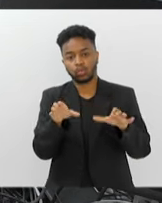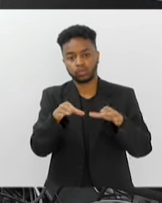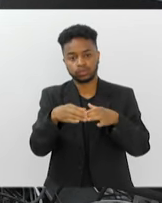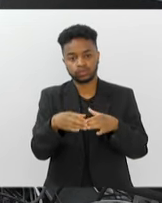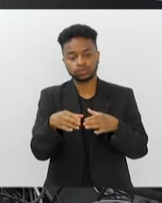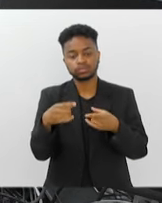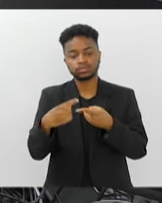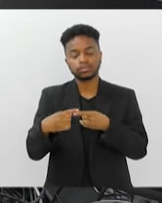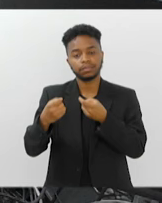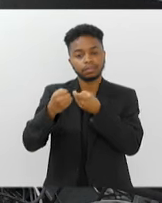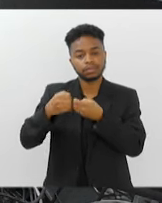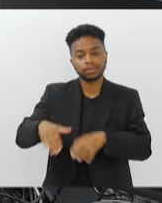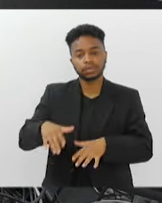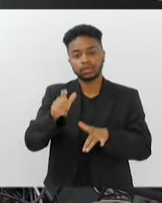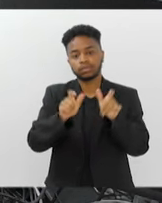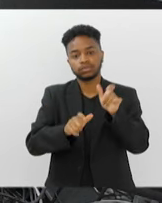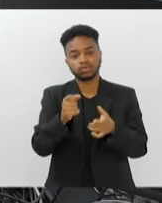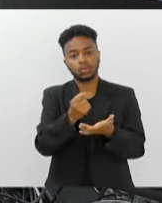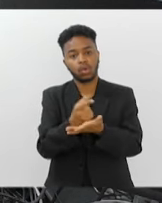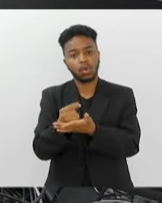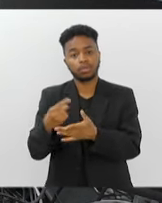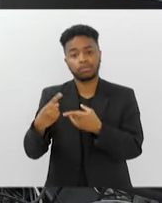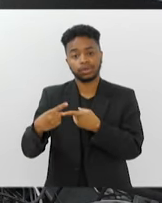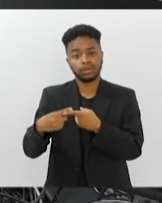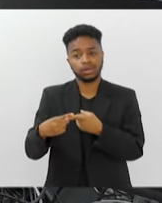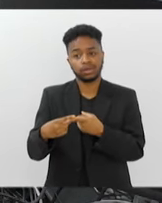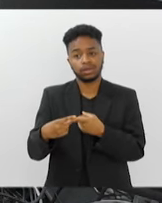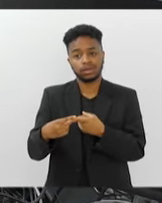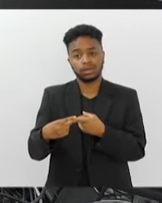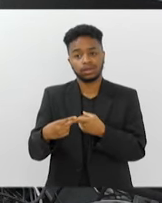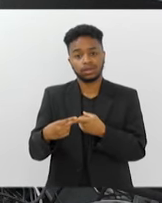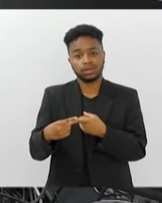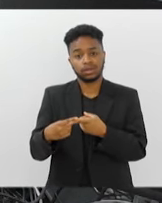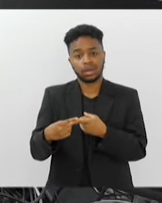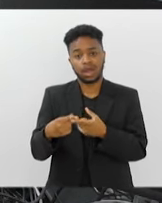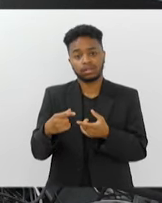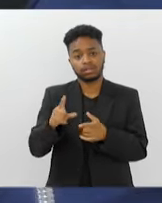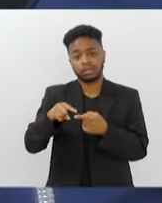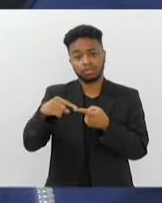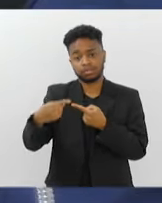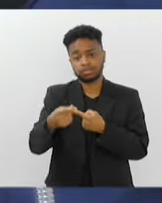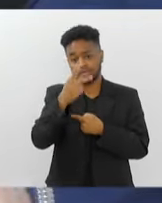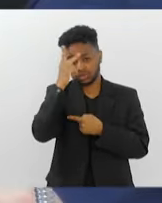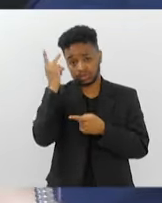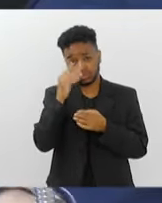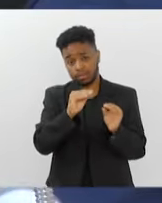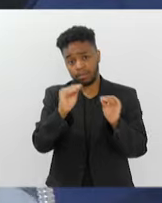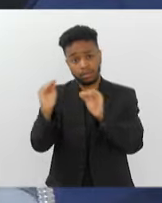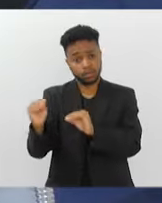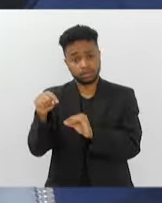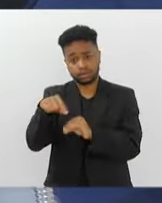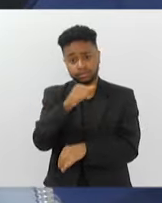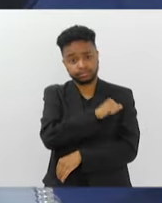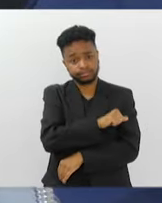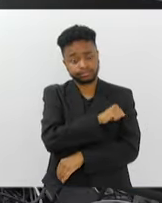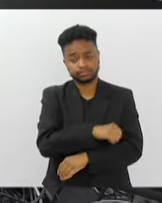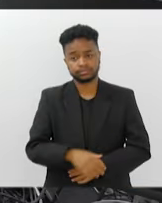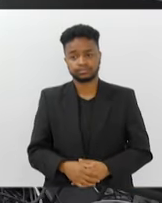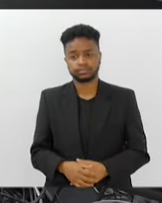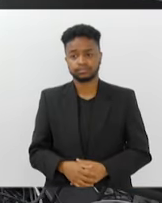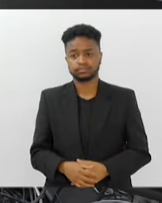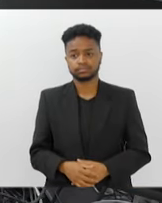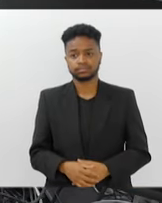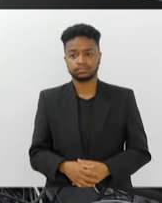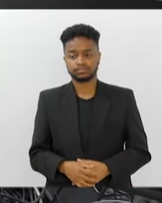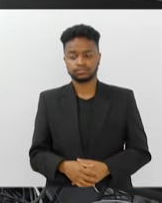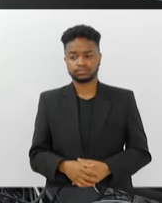lesa o consumidor daqui a pouco as pessoas vão pegar a mochila e vão embora desse estado porque é impossível viver aqui Presidente eu queria o estado